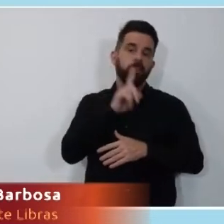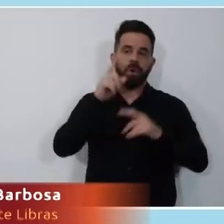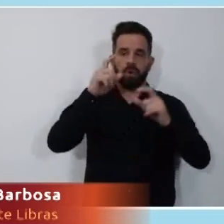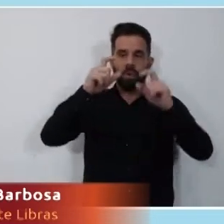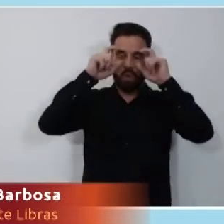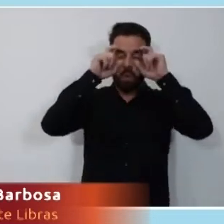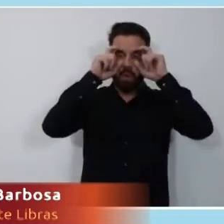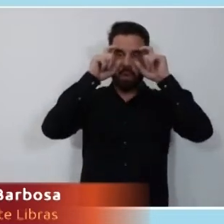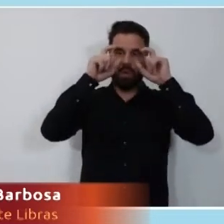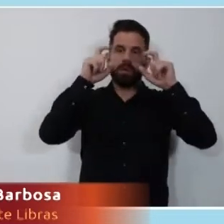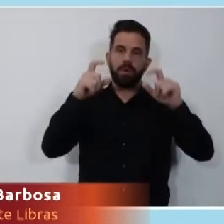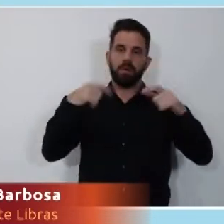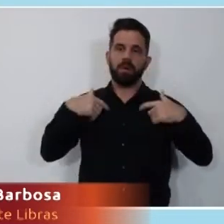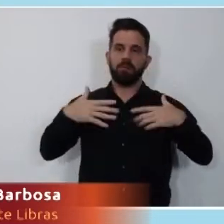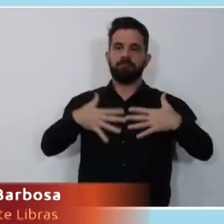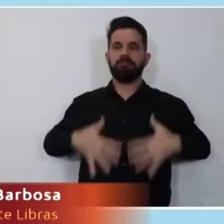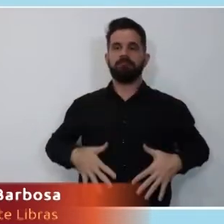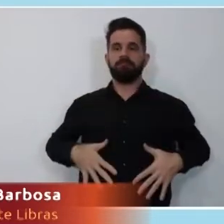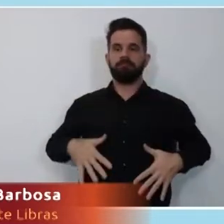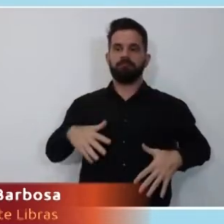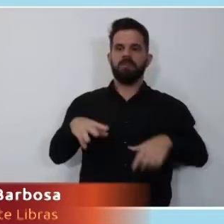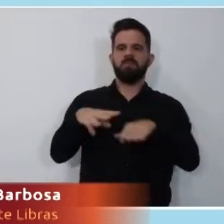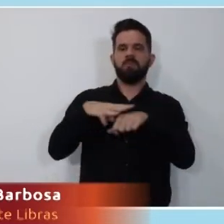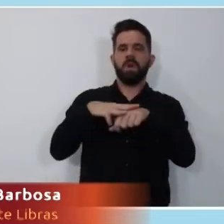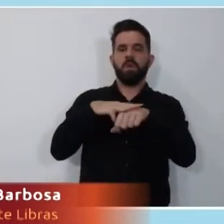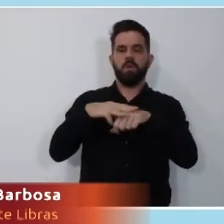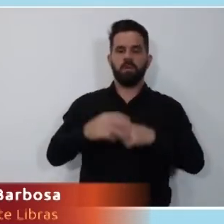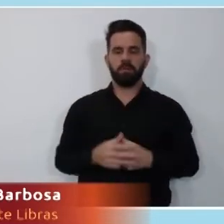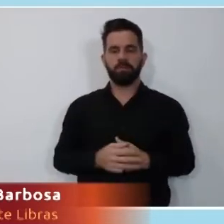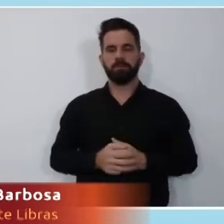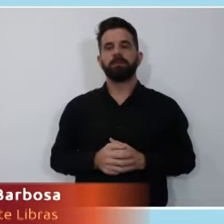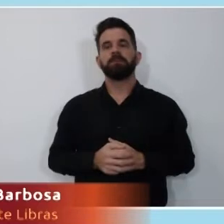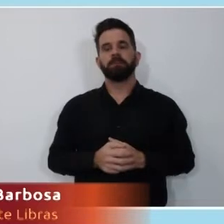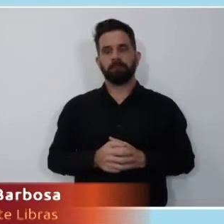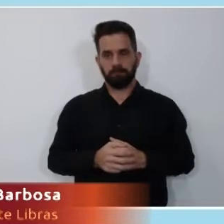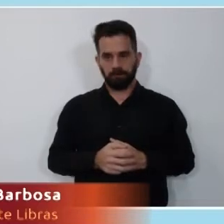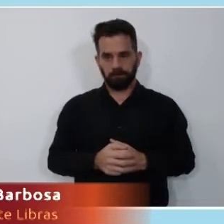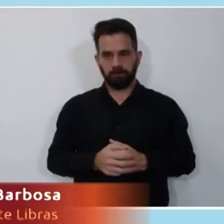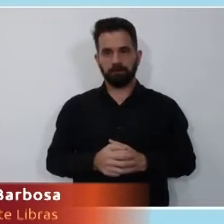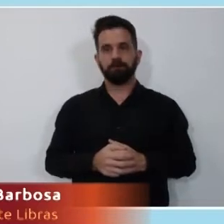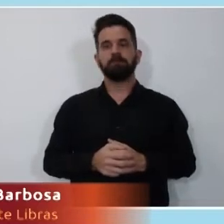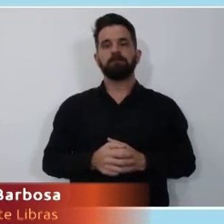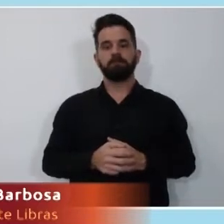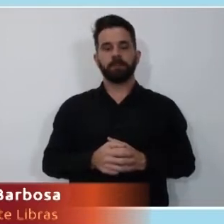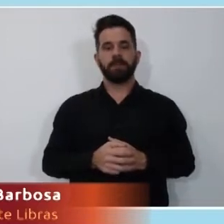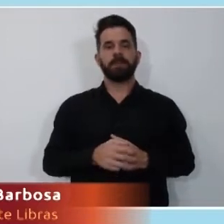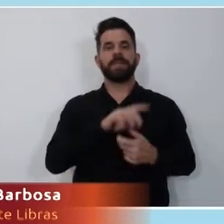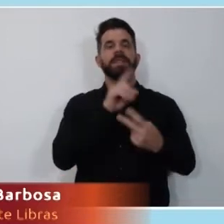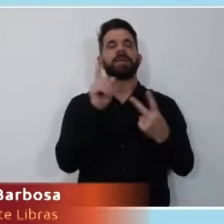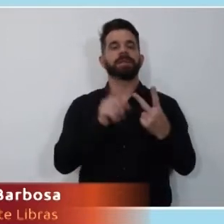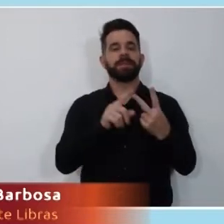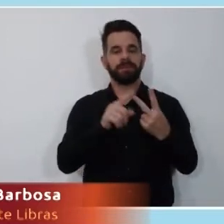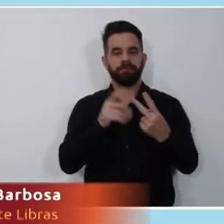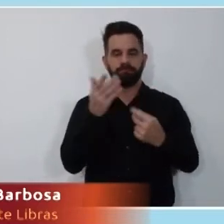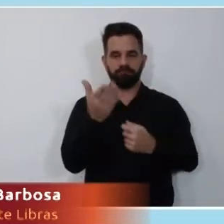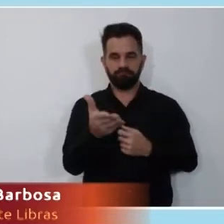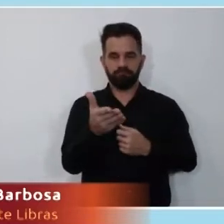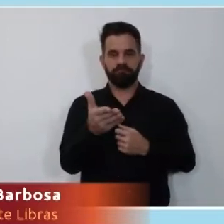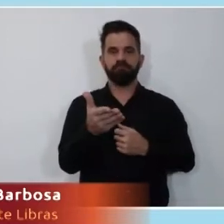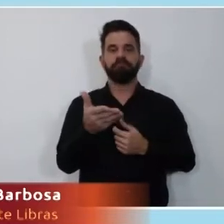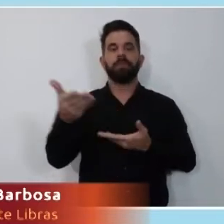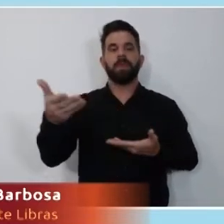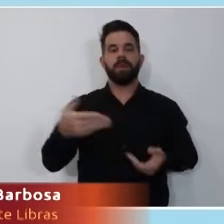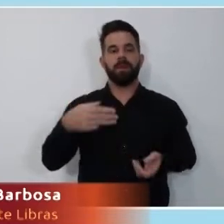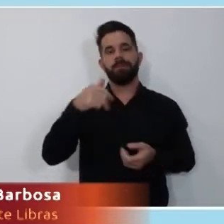estou vestido com uma camisa marrom. Obrigada, professor. E nosso segundo convidado de hoje é o Marcos